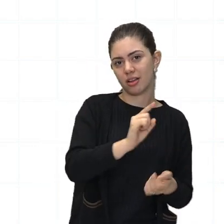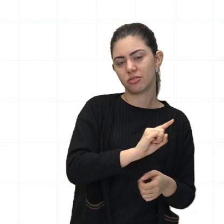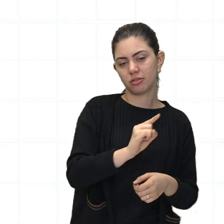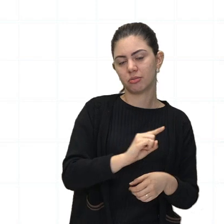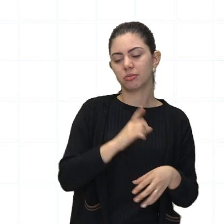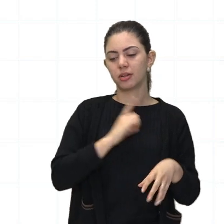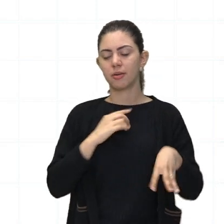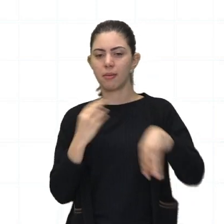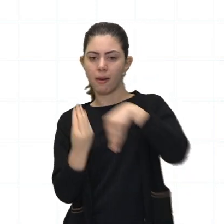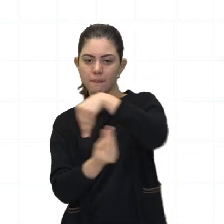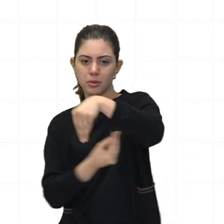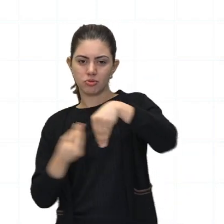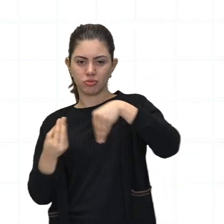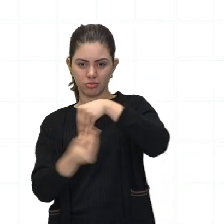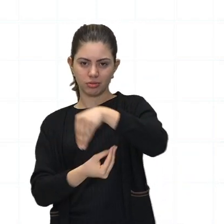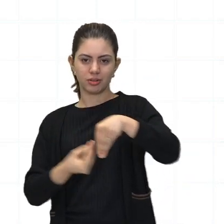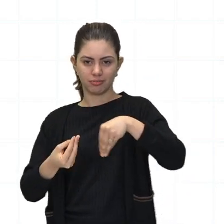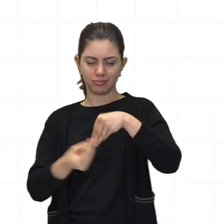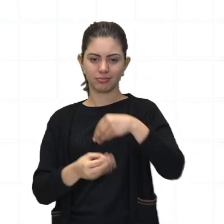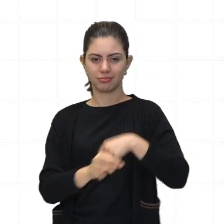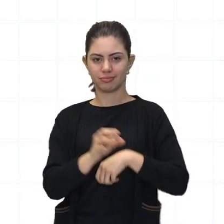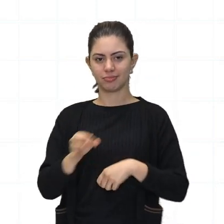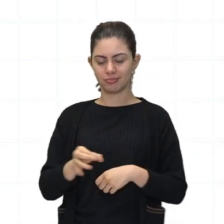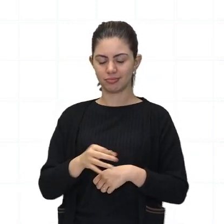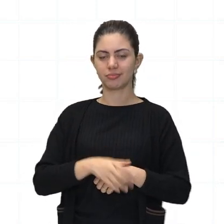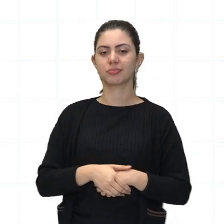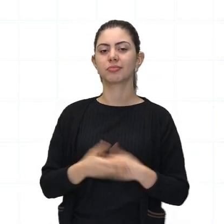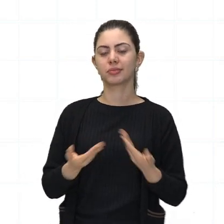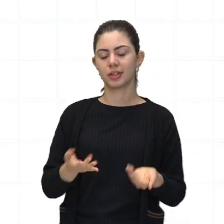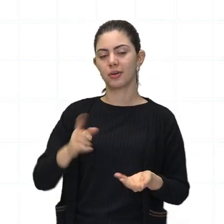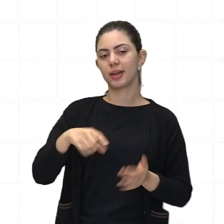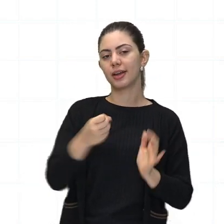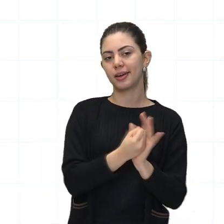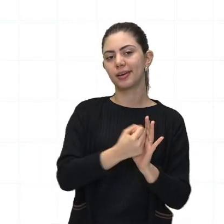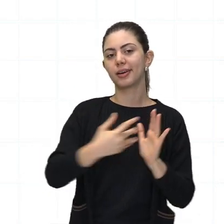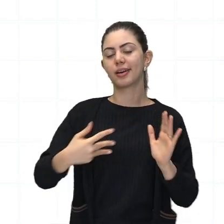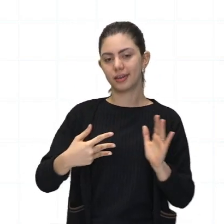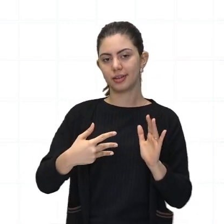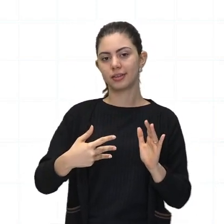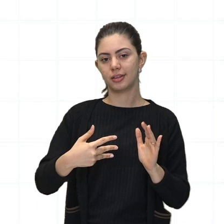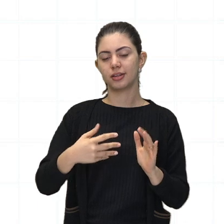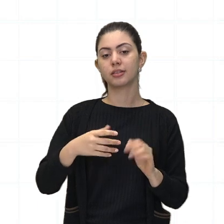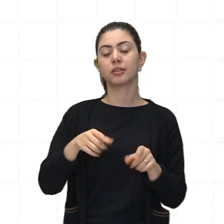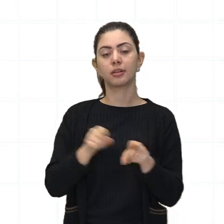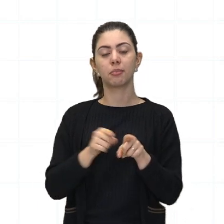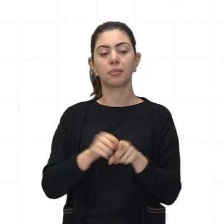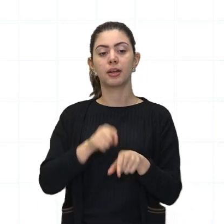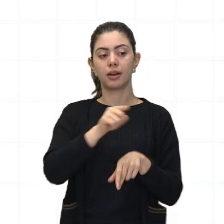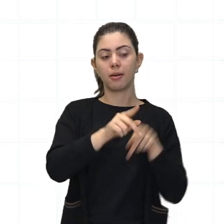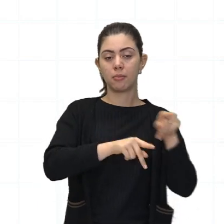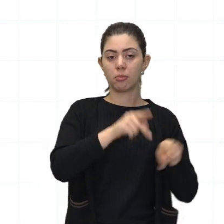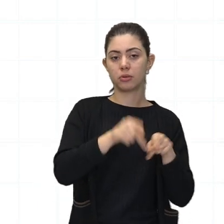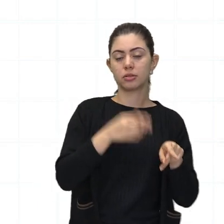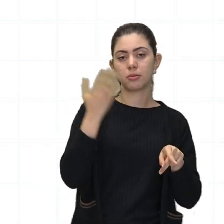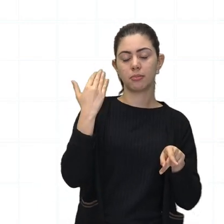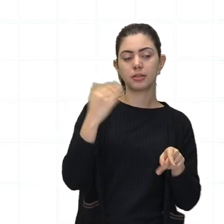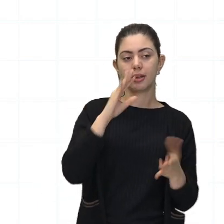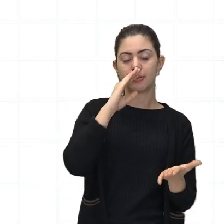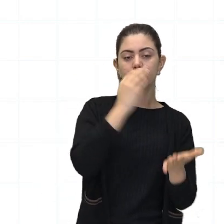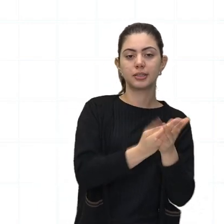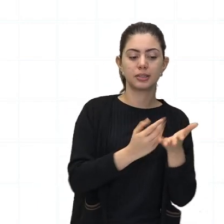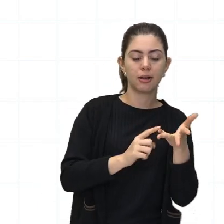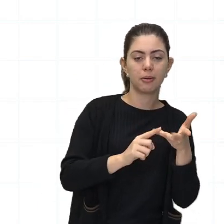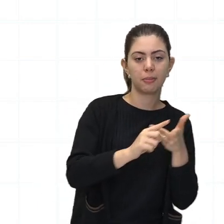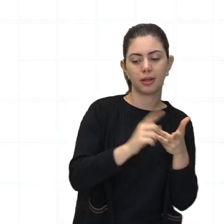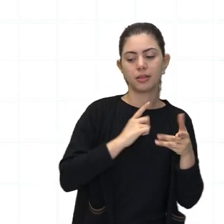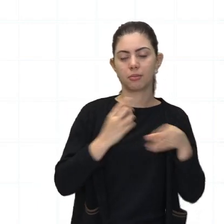essa epopeia ela vai ter bastante relação justamente com as crenças que esses povos tinham. Continuando